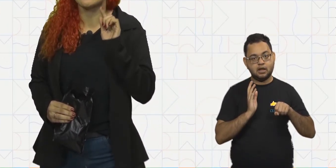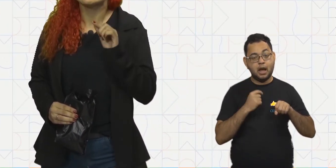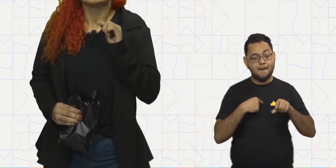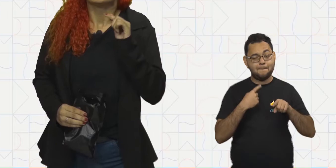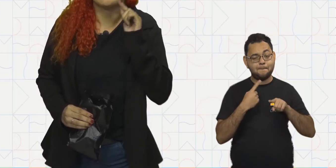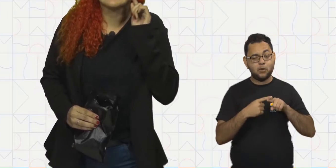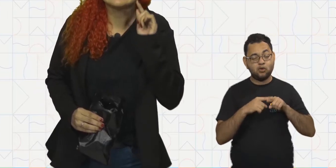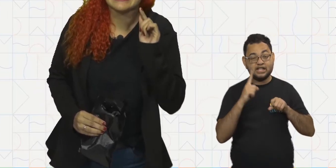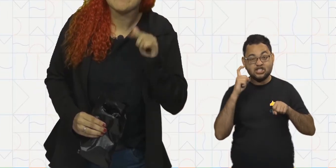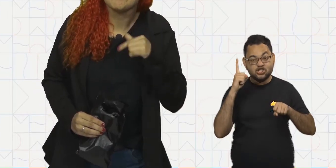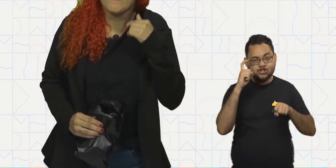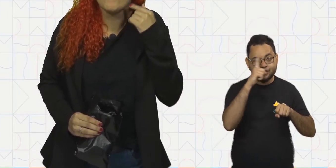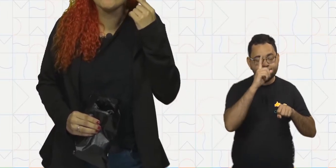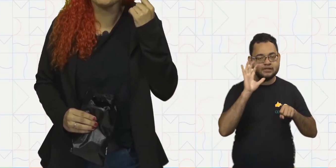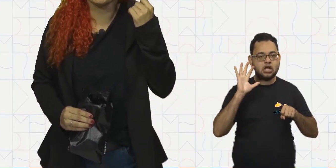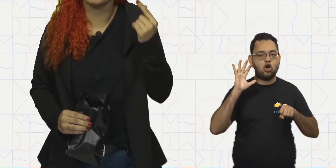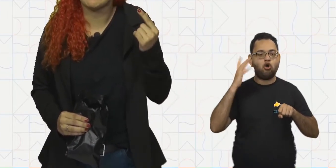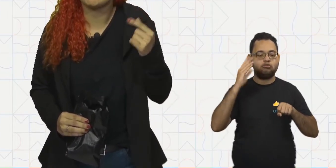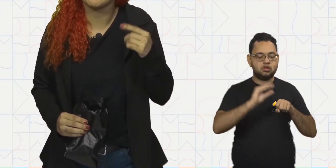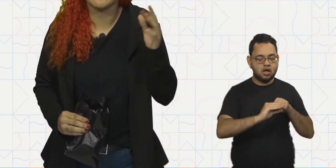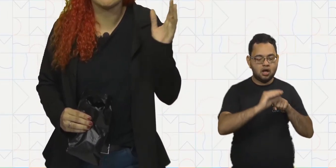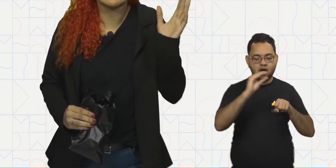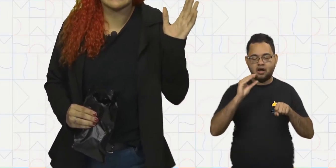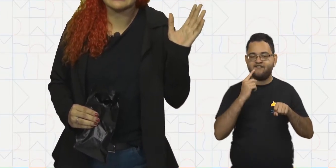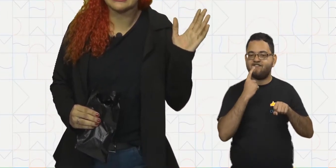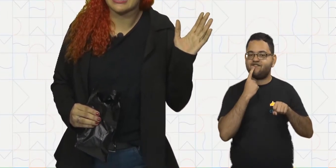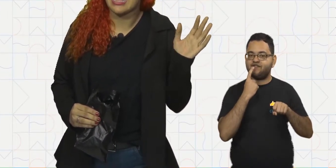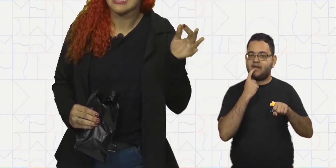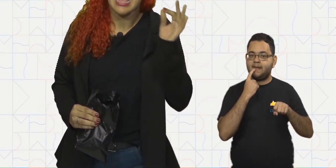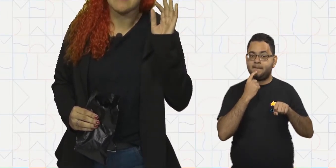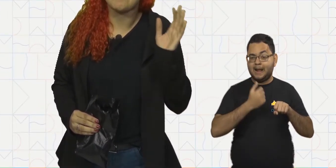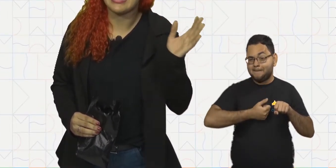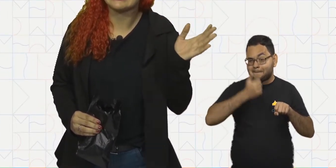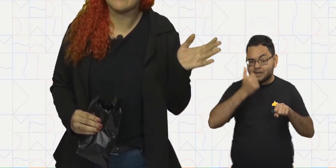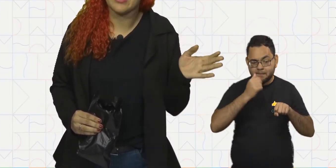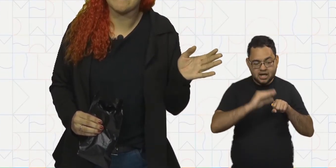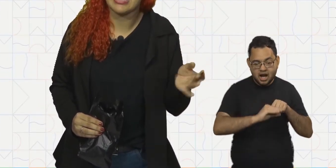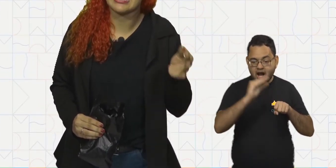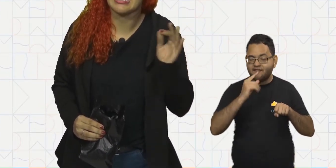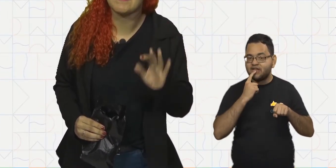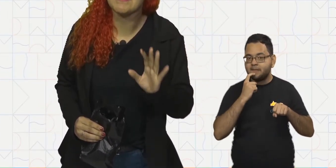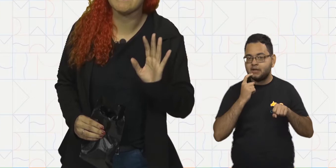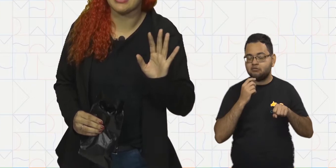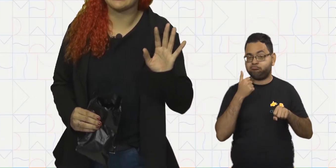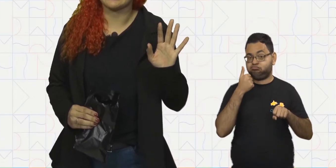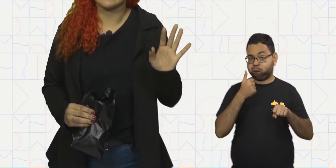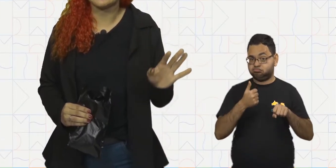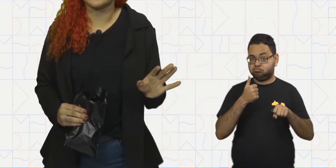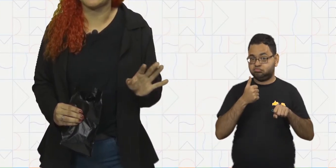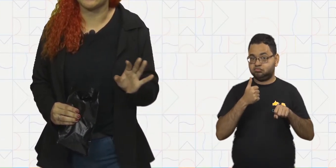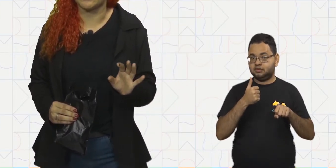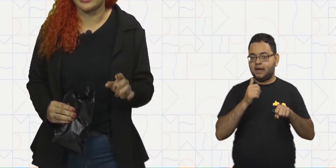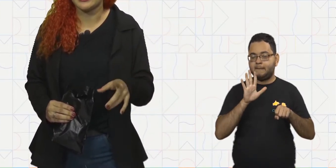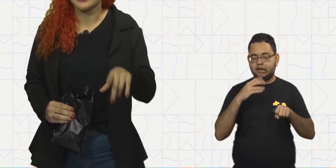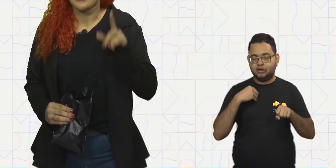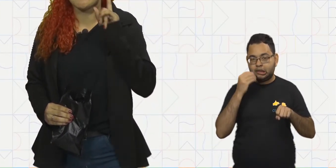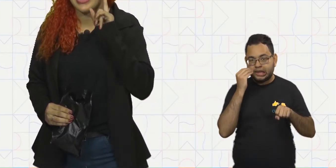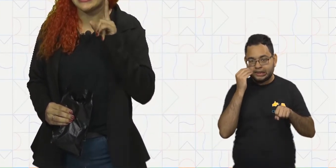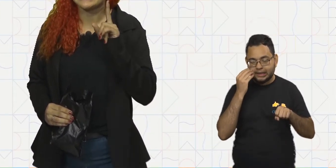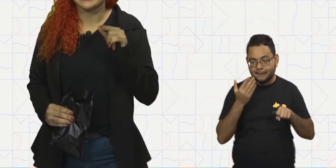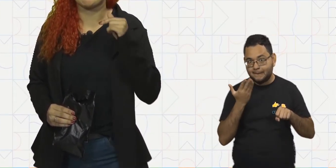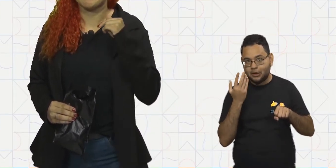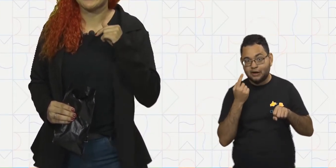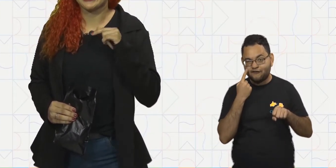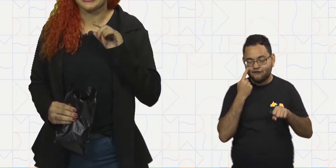Vejam Só vai ser pouco provável que eu consigo tirar a peça vermelha na primeira tentativa tudo